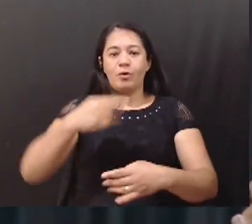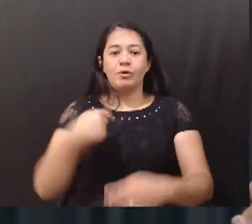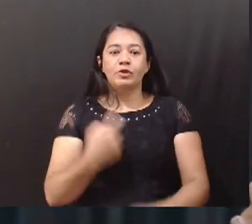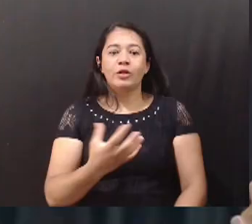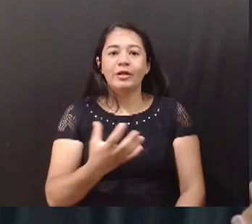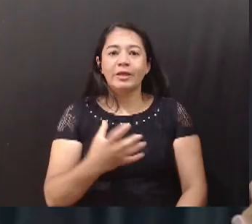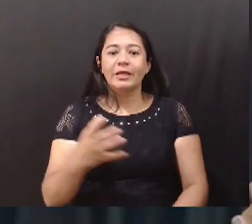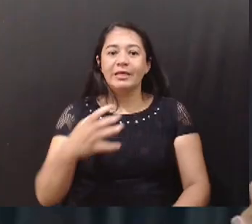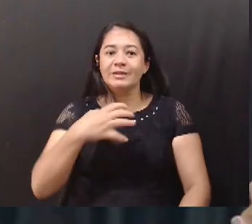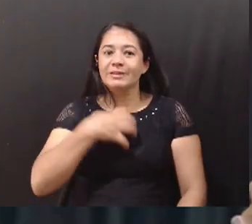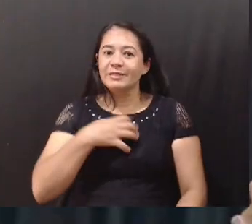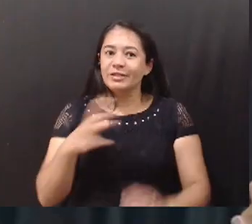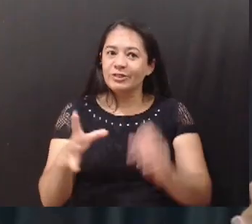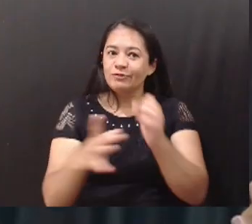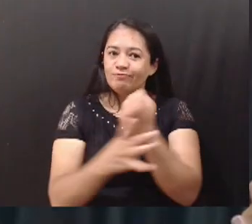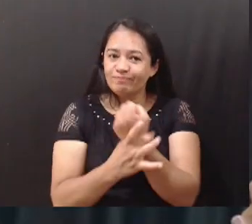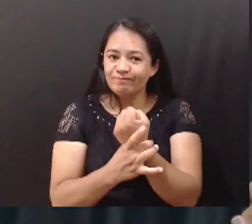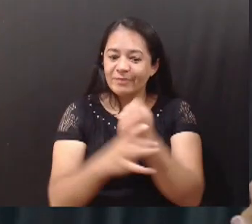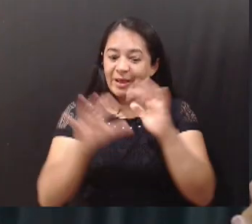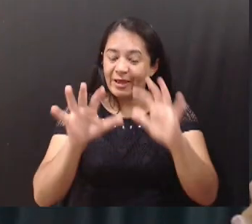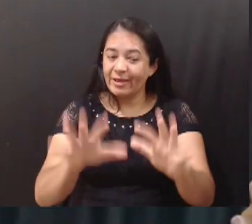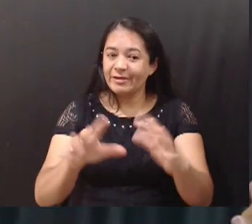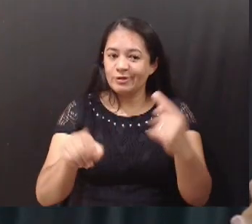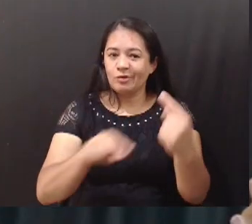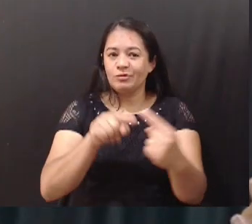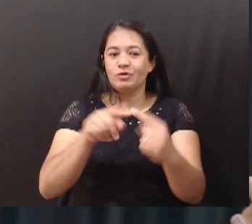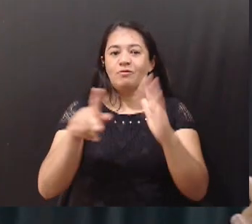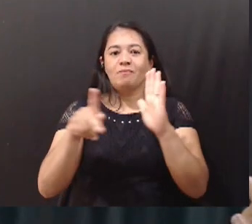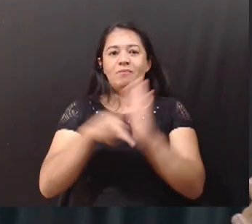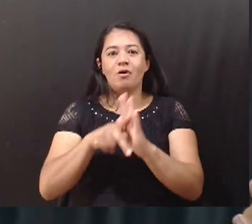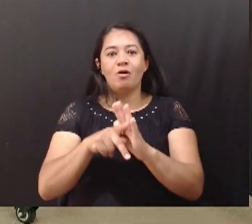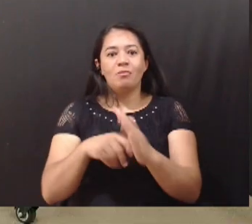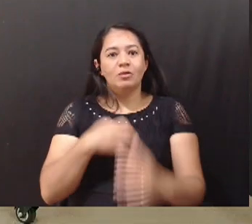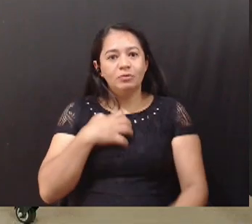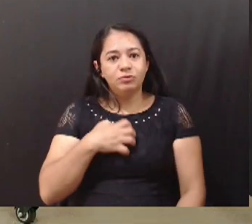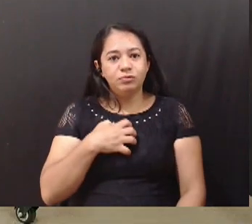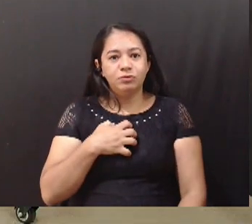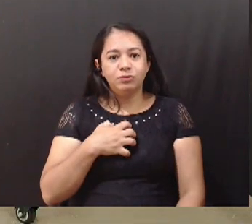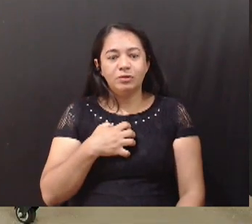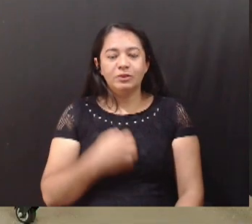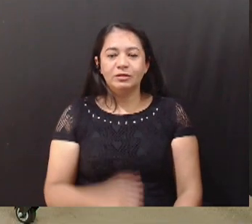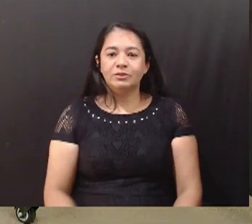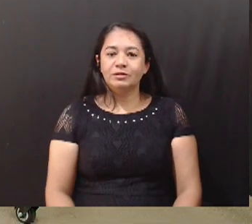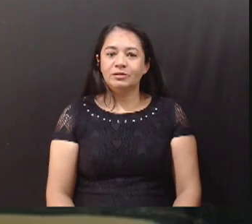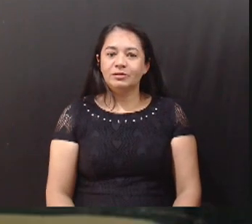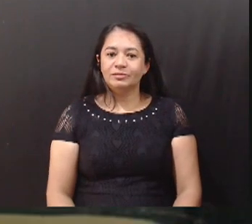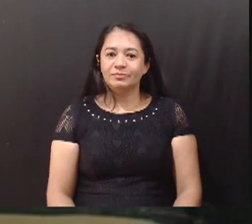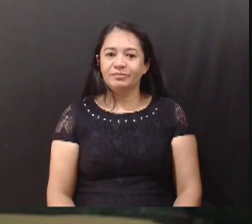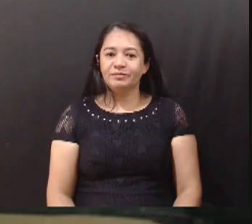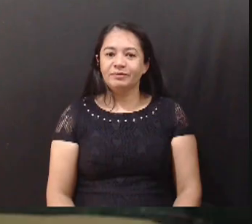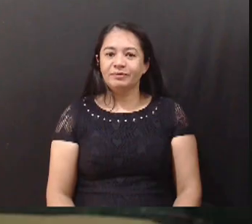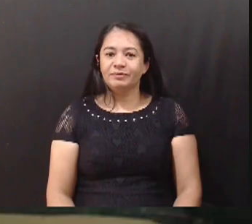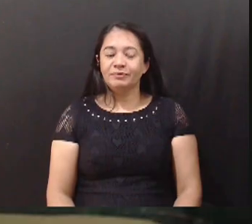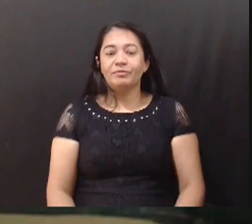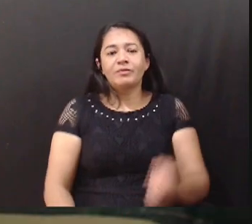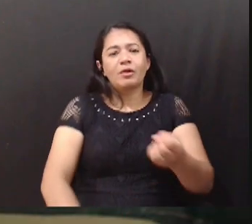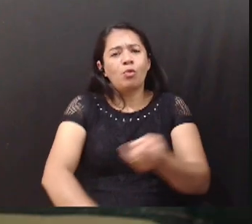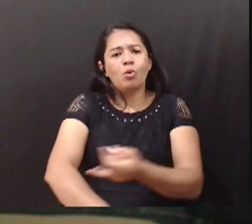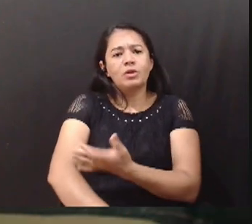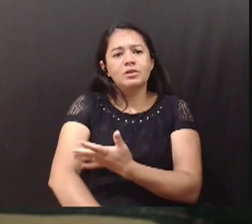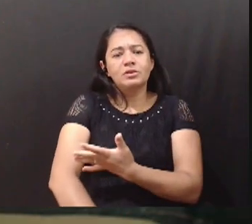é a função da raiva. Segurança. Gente, interessante. Então, assim, as emoções, na